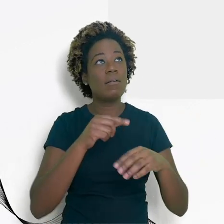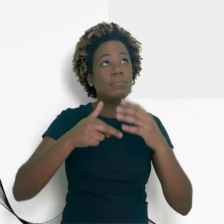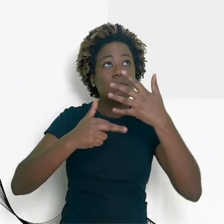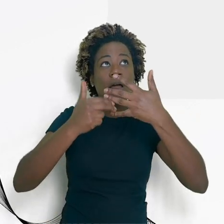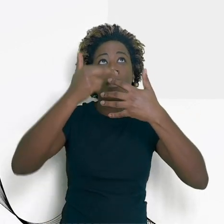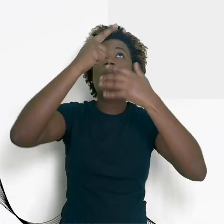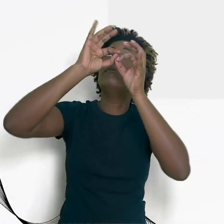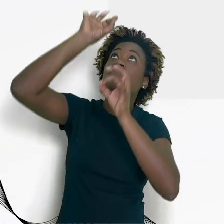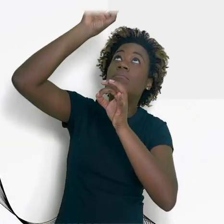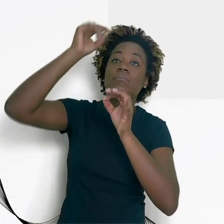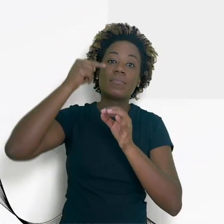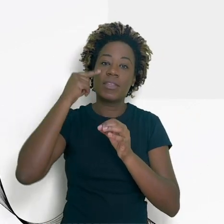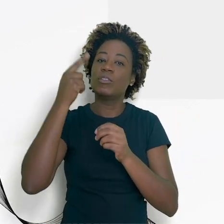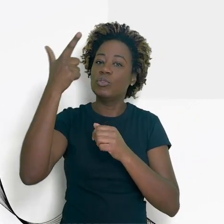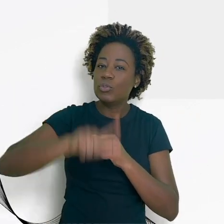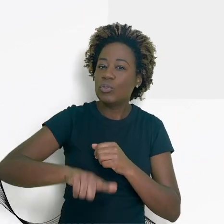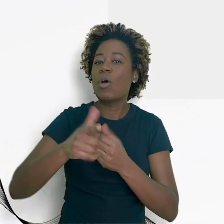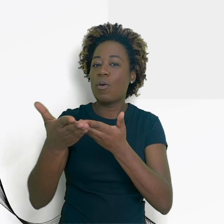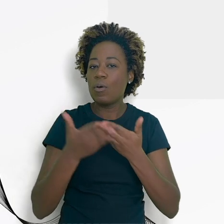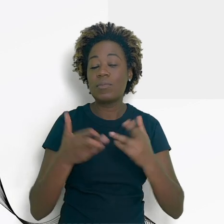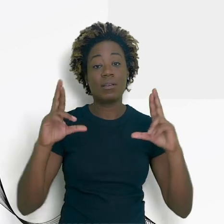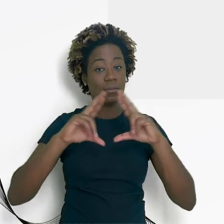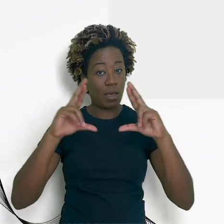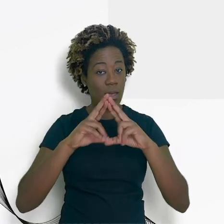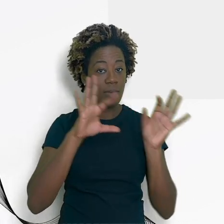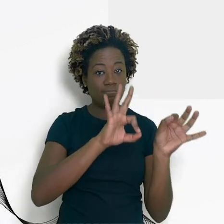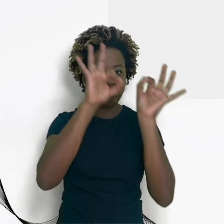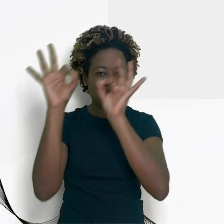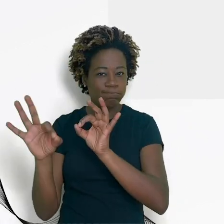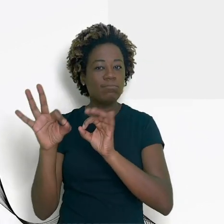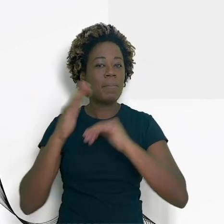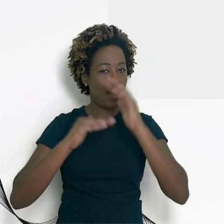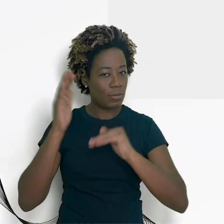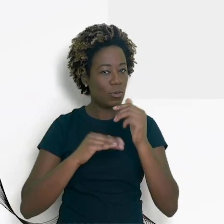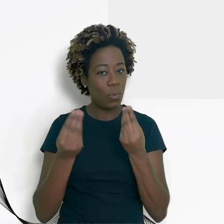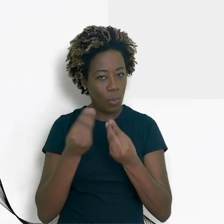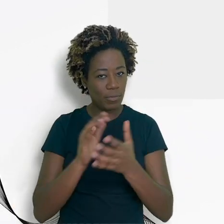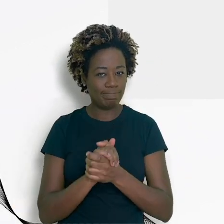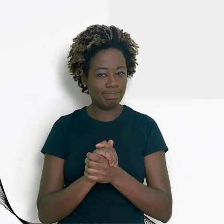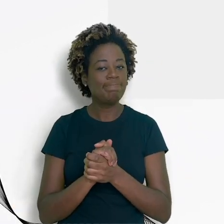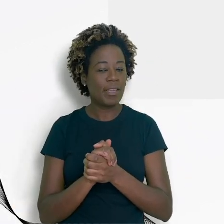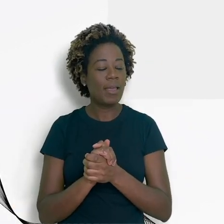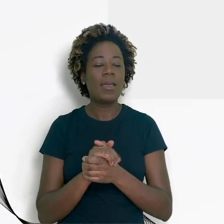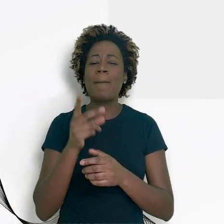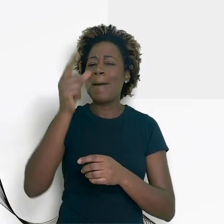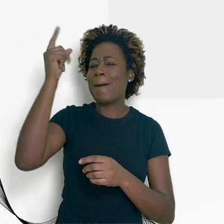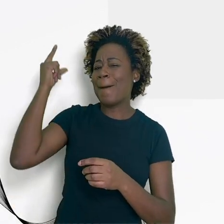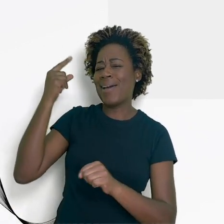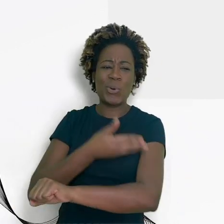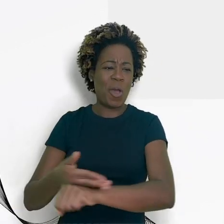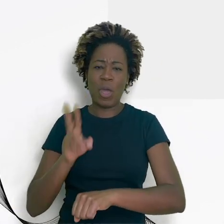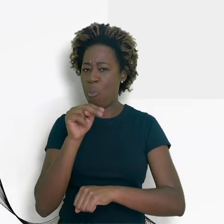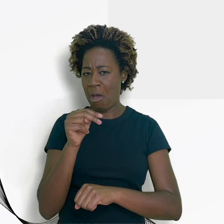subir nelas. De novo, convido vocês a darem uma olhada no Drive e verem exemplos na prática. Memorial descritivo, isso é coisa de gente velha,